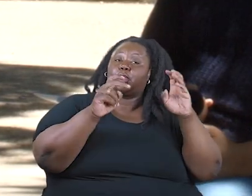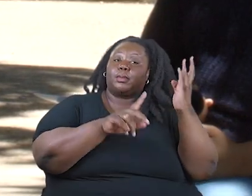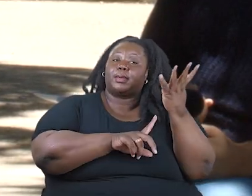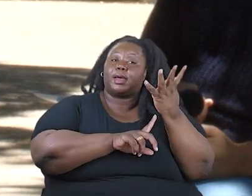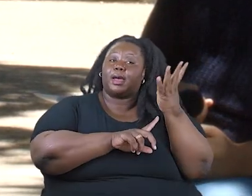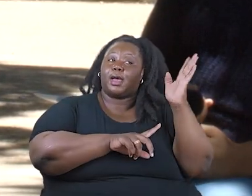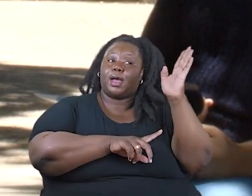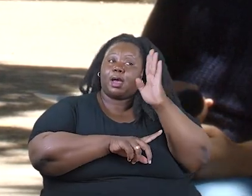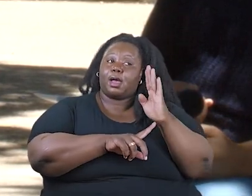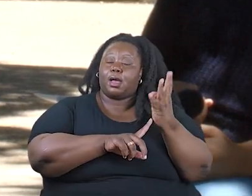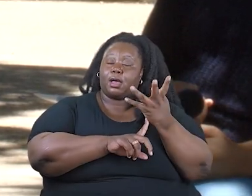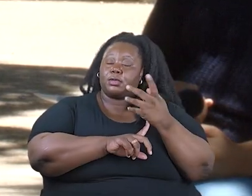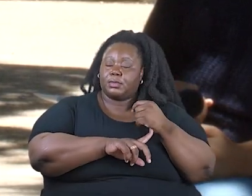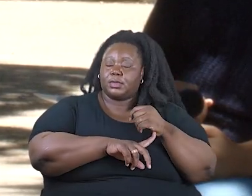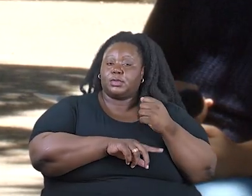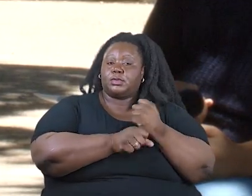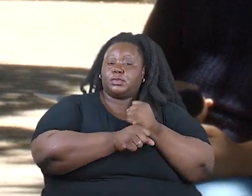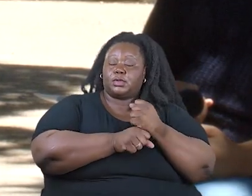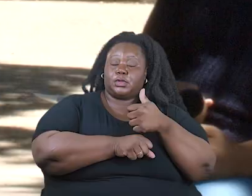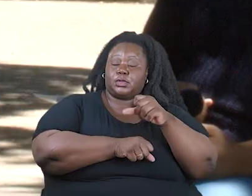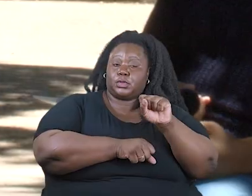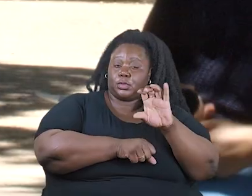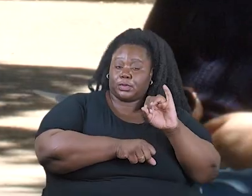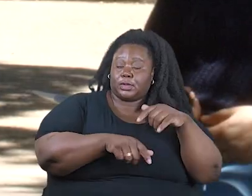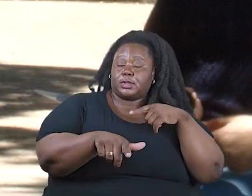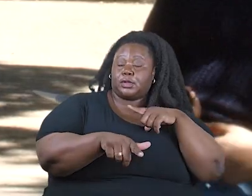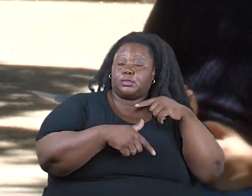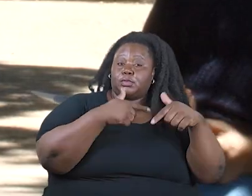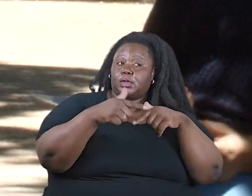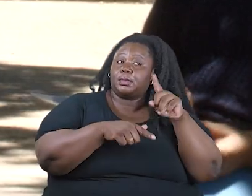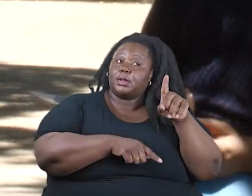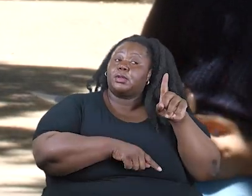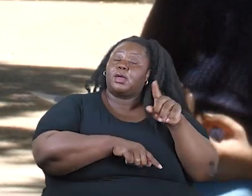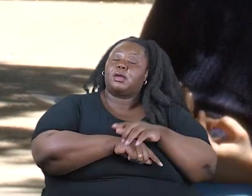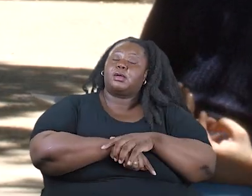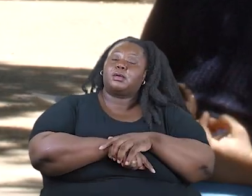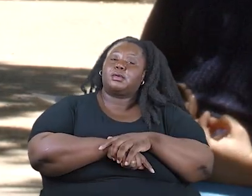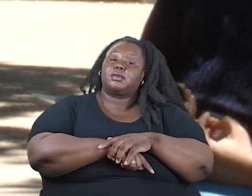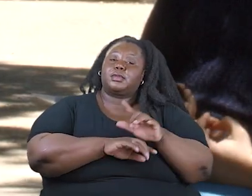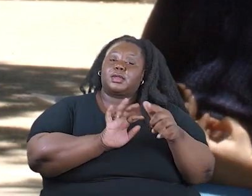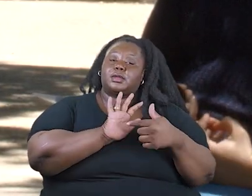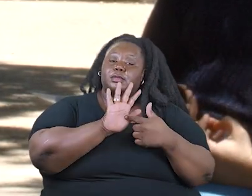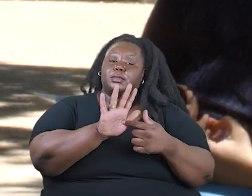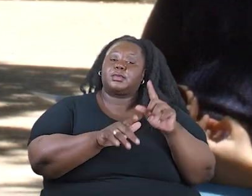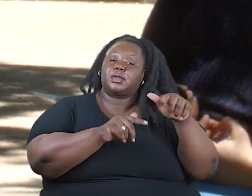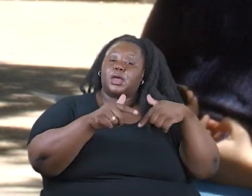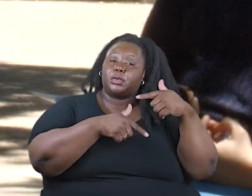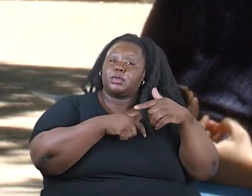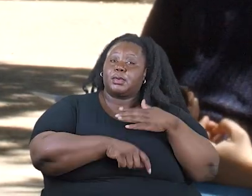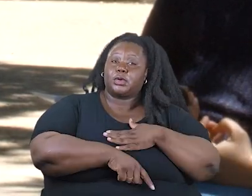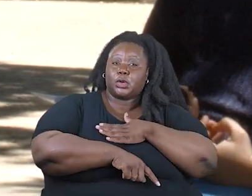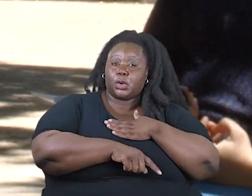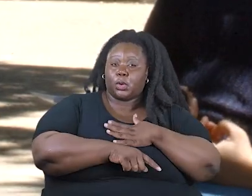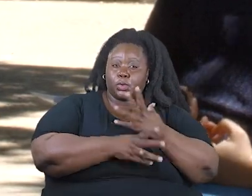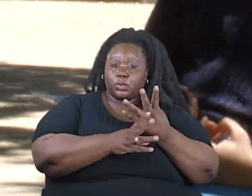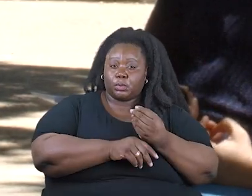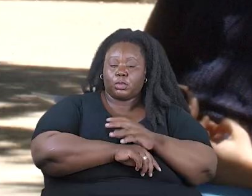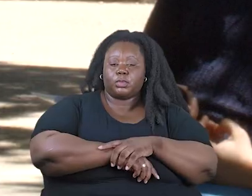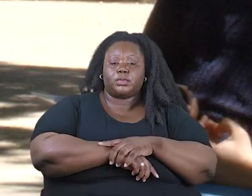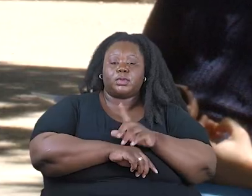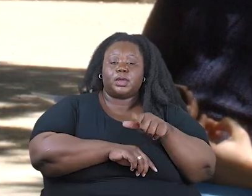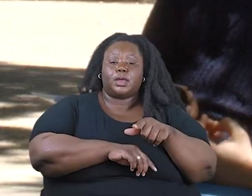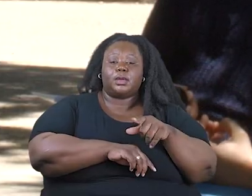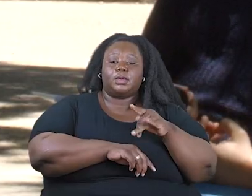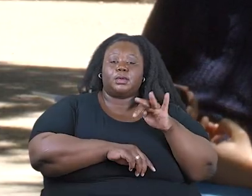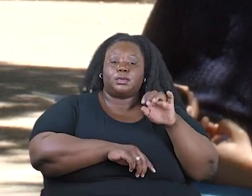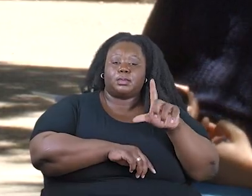anos 80. Tem um trabalho do Nelson Lerner ali, nessa exposição, que é um trabalho que eu gosto muito. É uma